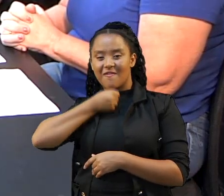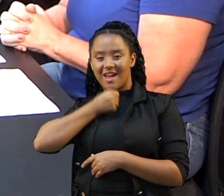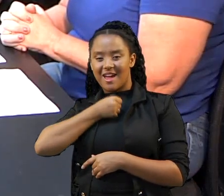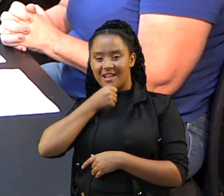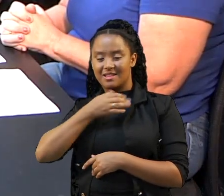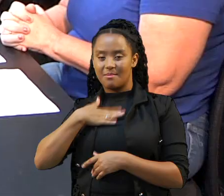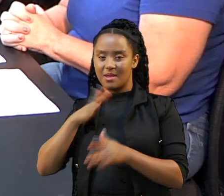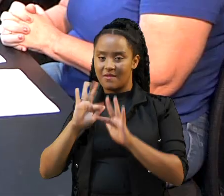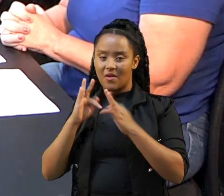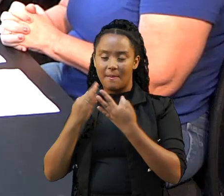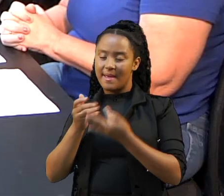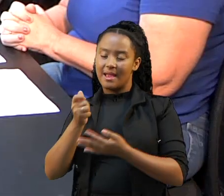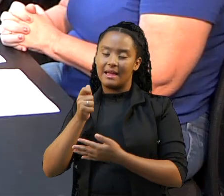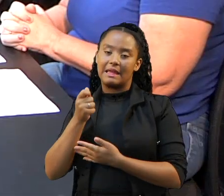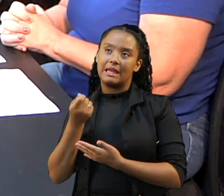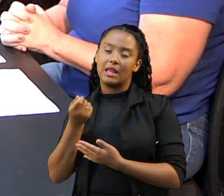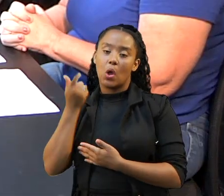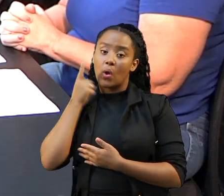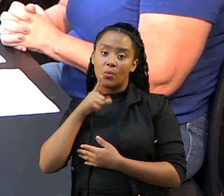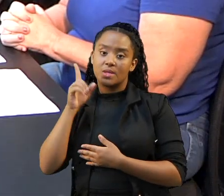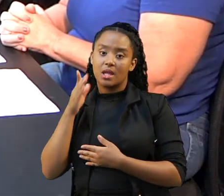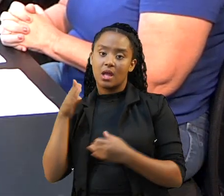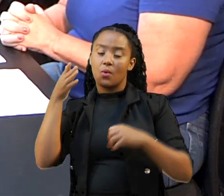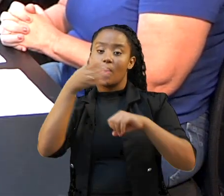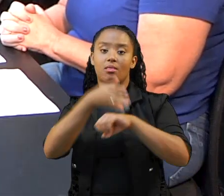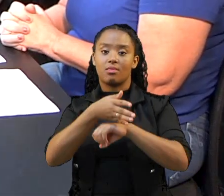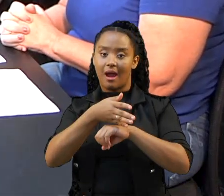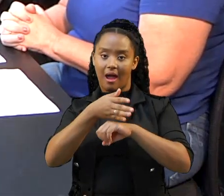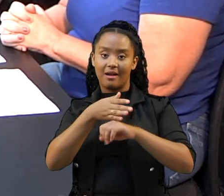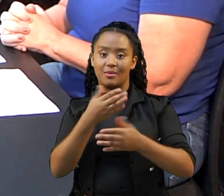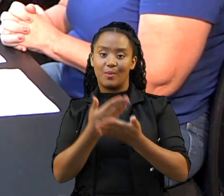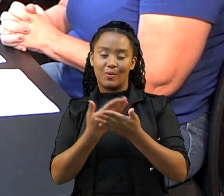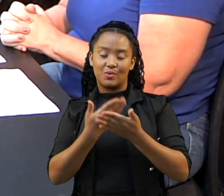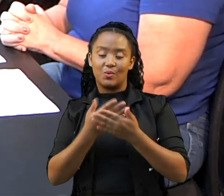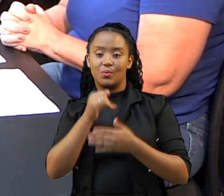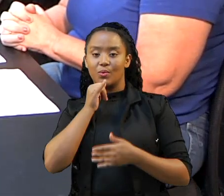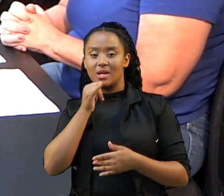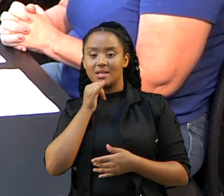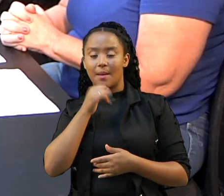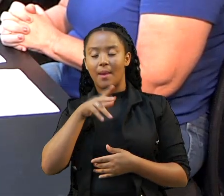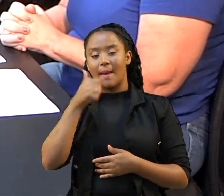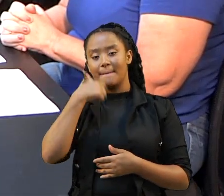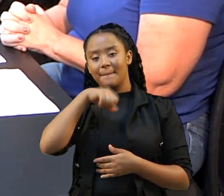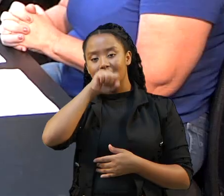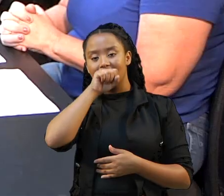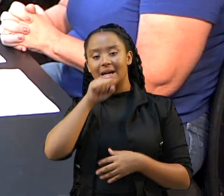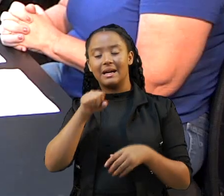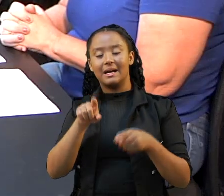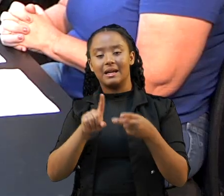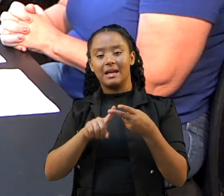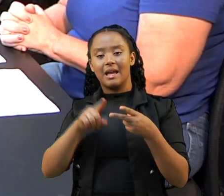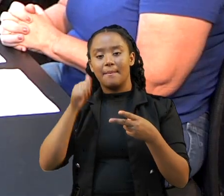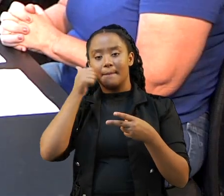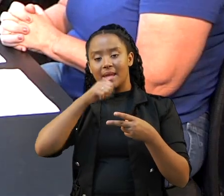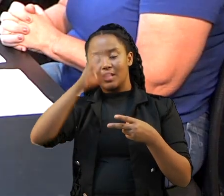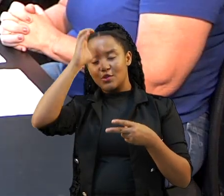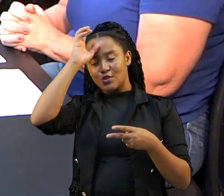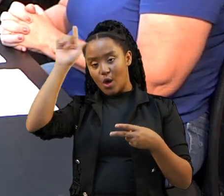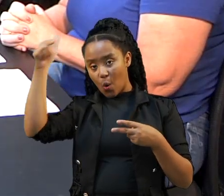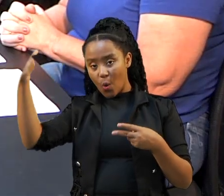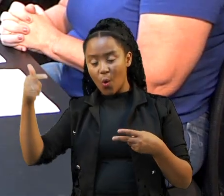minha família que não tiveram esse acesso, sabe? A minha mãe, a minha tia, elas passaram